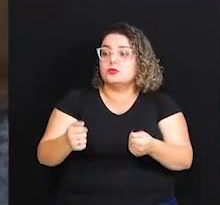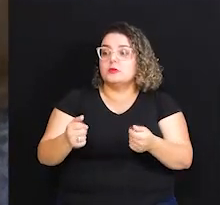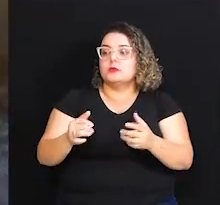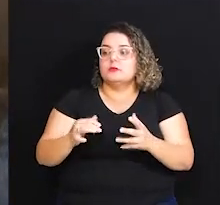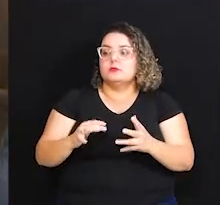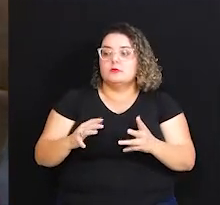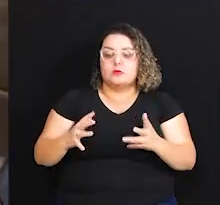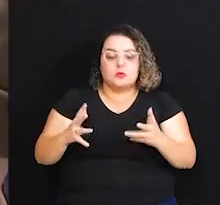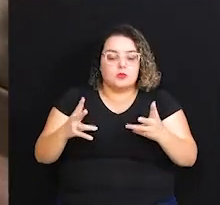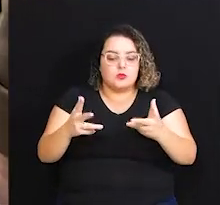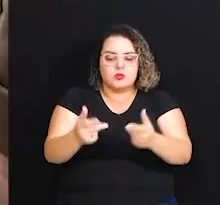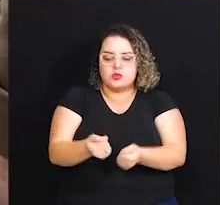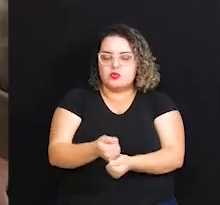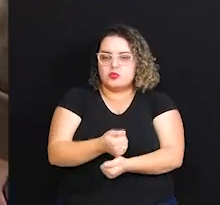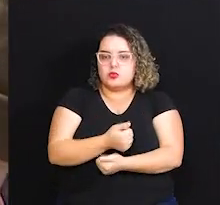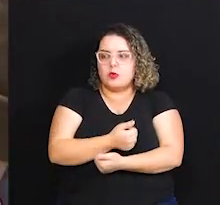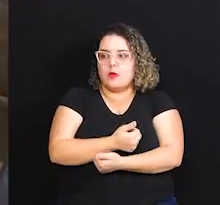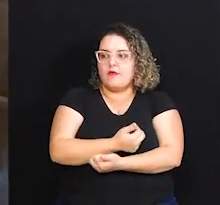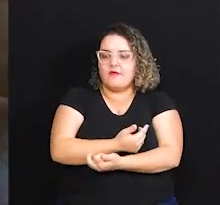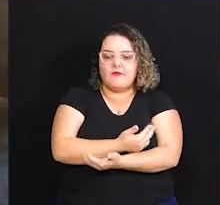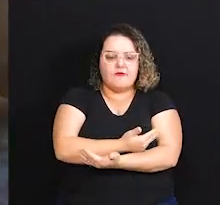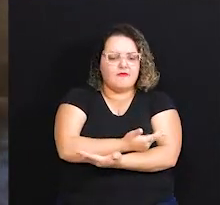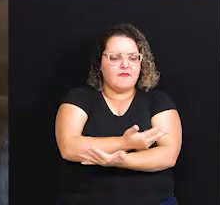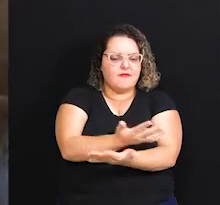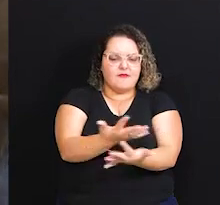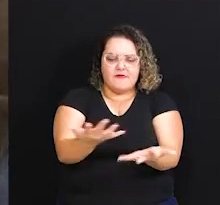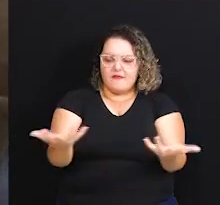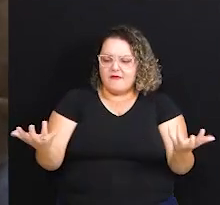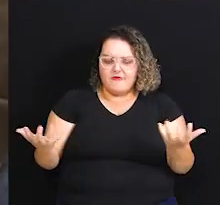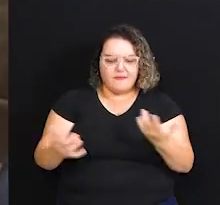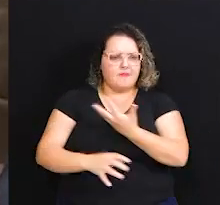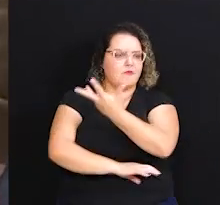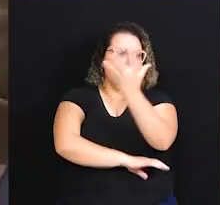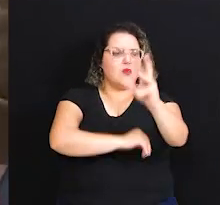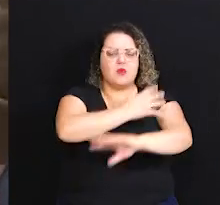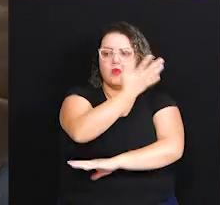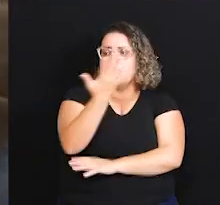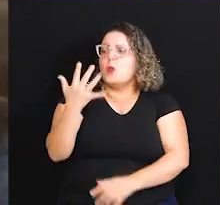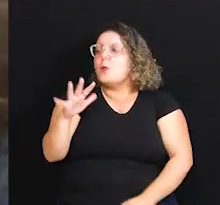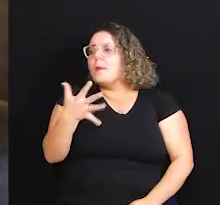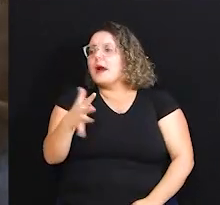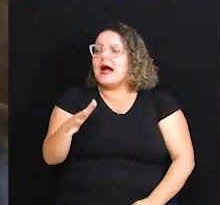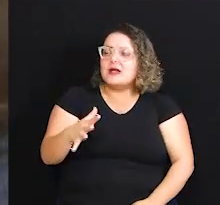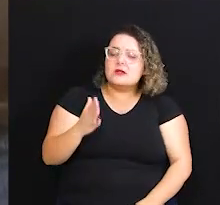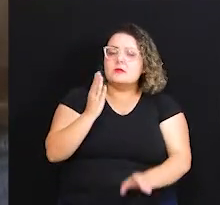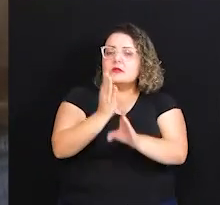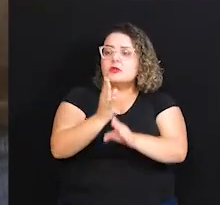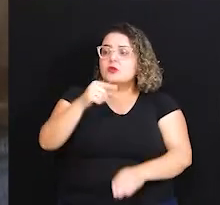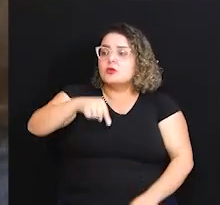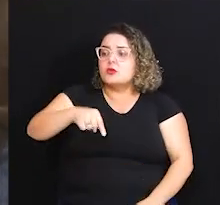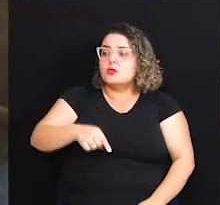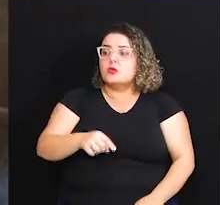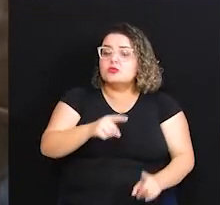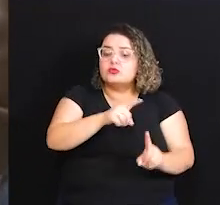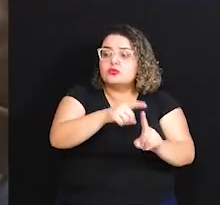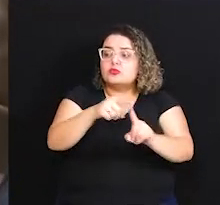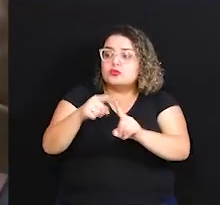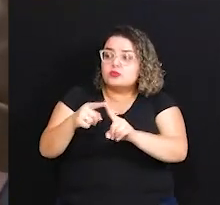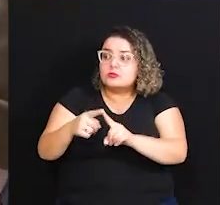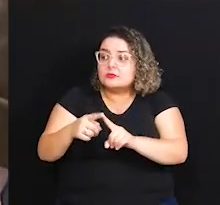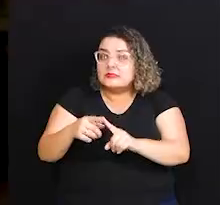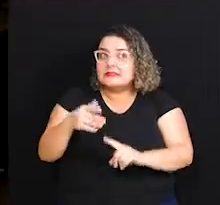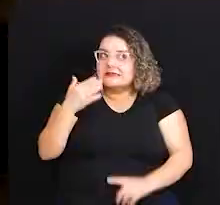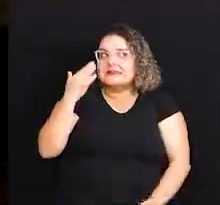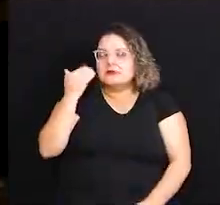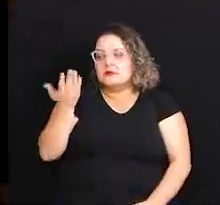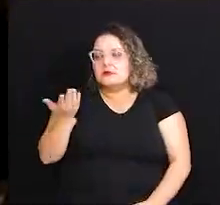uma quantidade absurda de plantas, árvores. Quantas mais ou menos a gente encontra aqui? Quantas espécies? Dá para